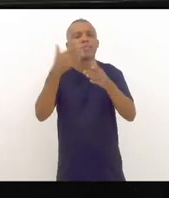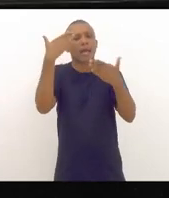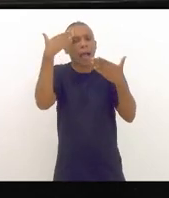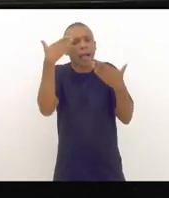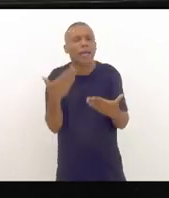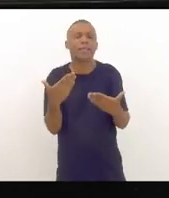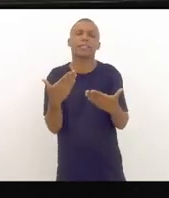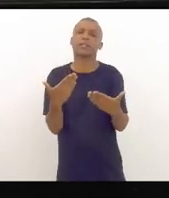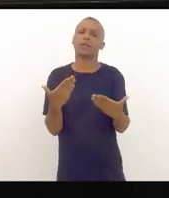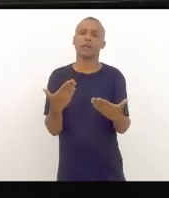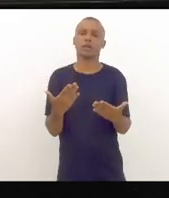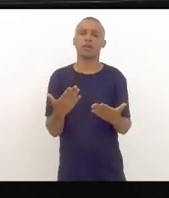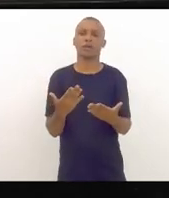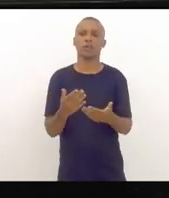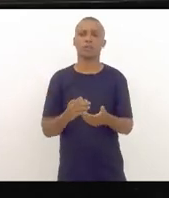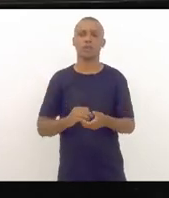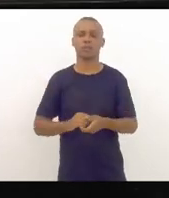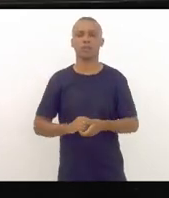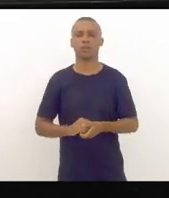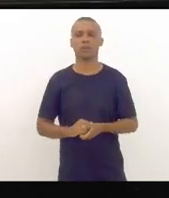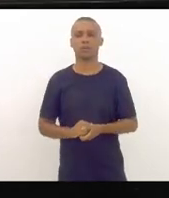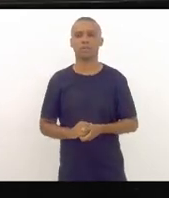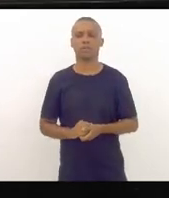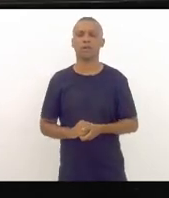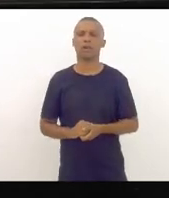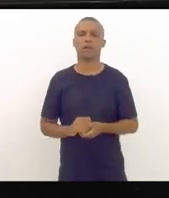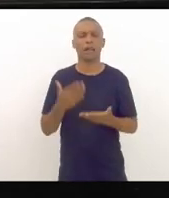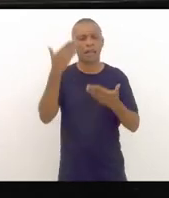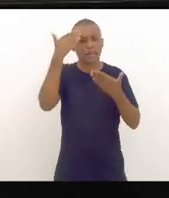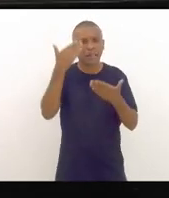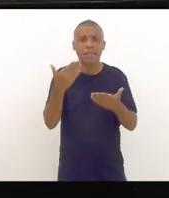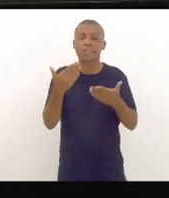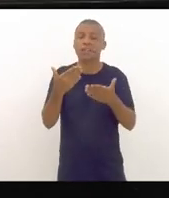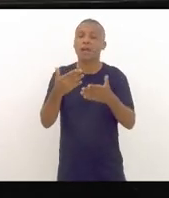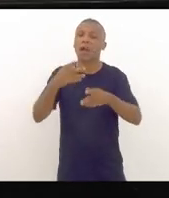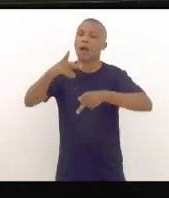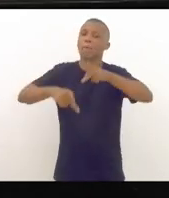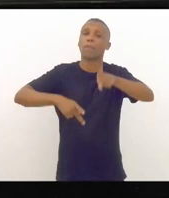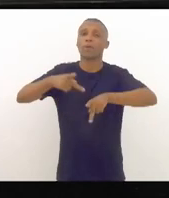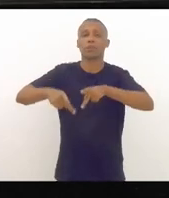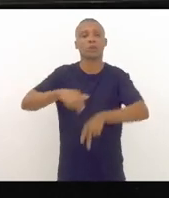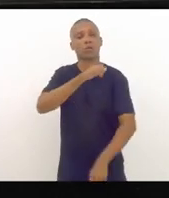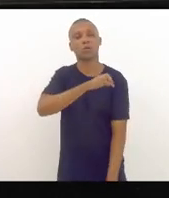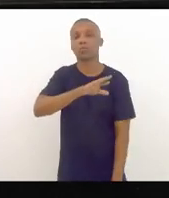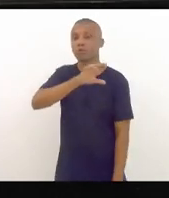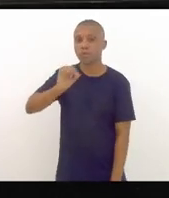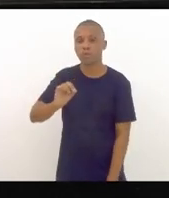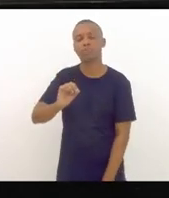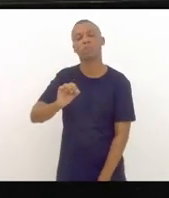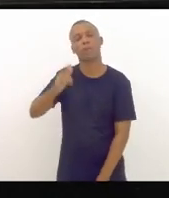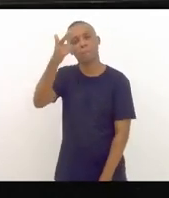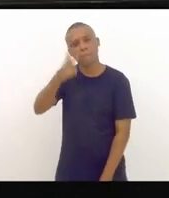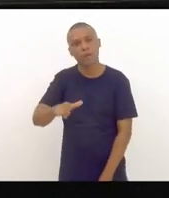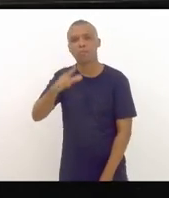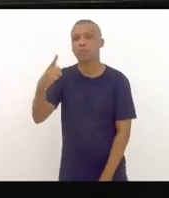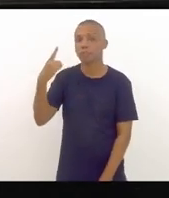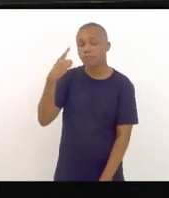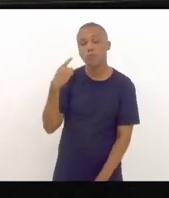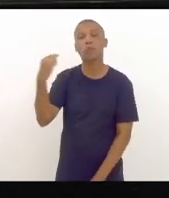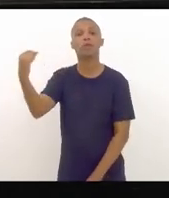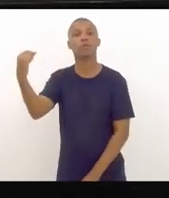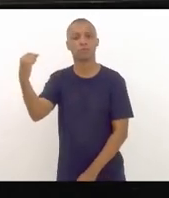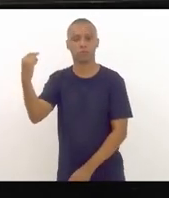agradecer ao povo do Rio de Janeiro por ter me colocado mais uma vez